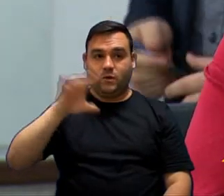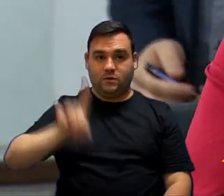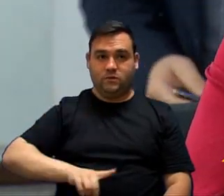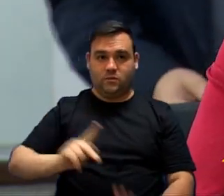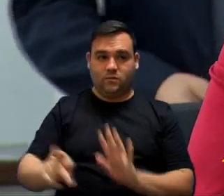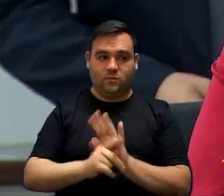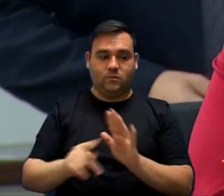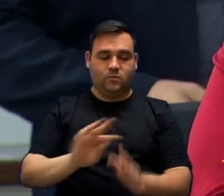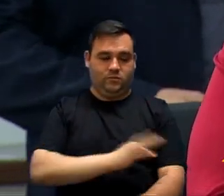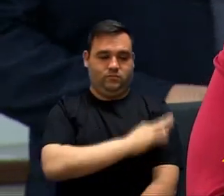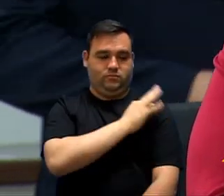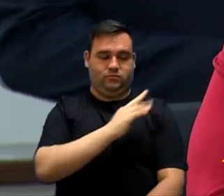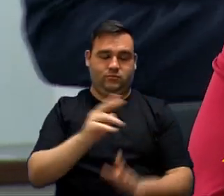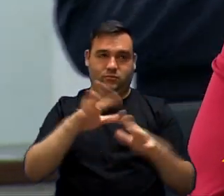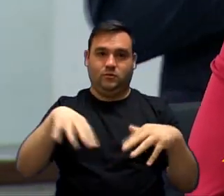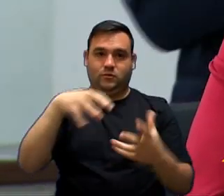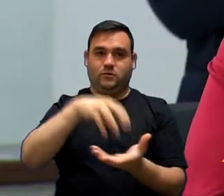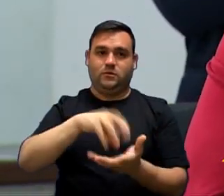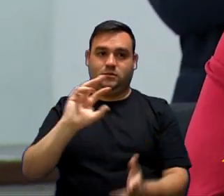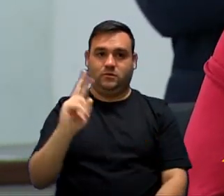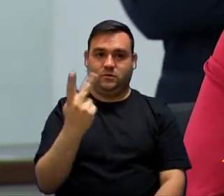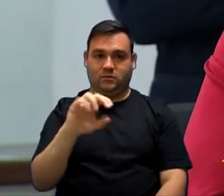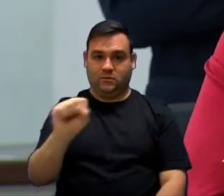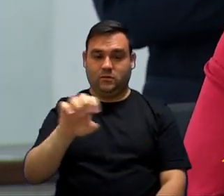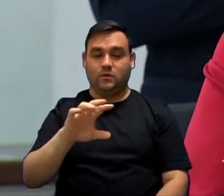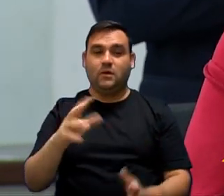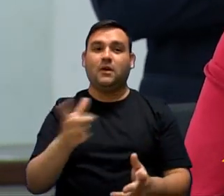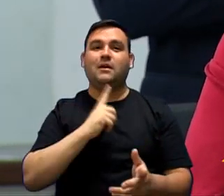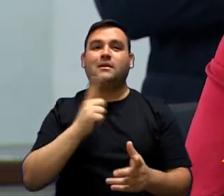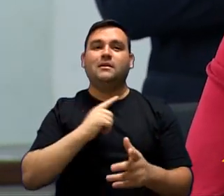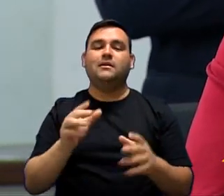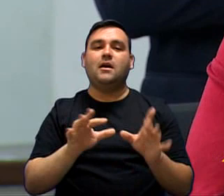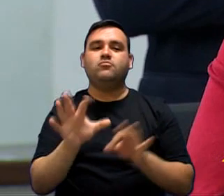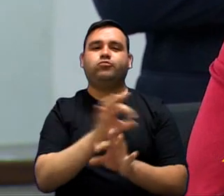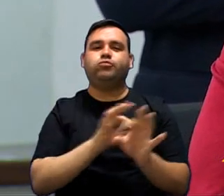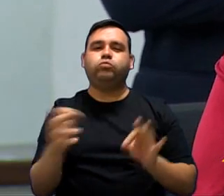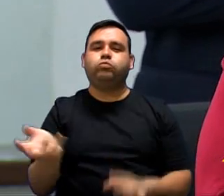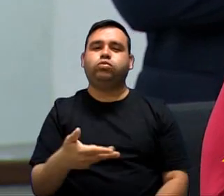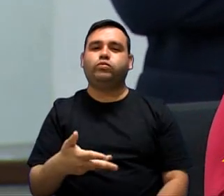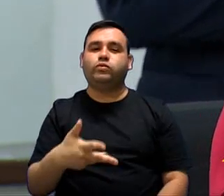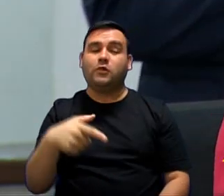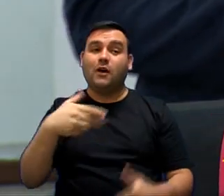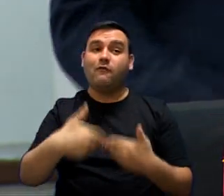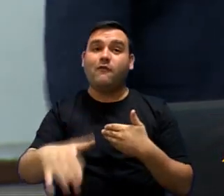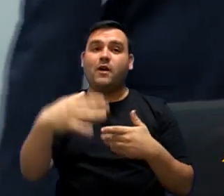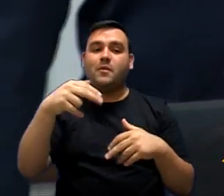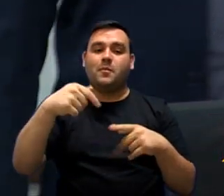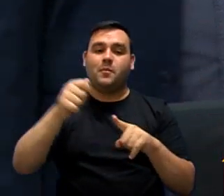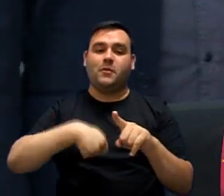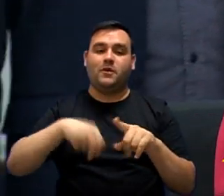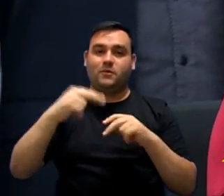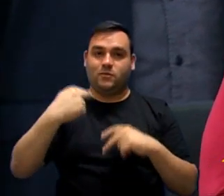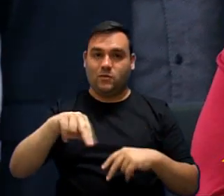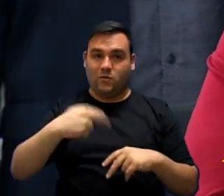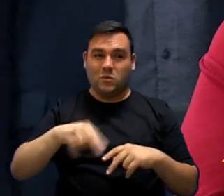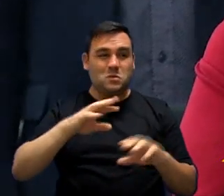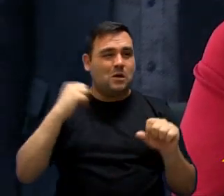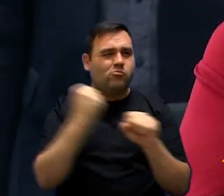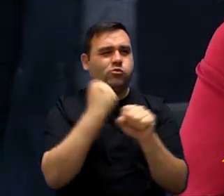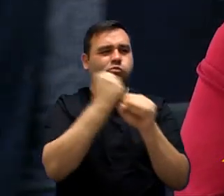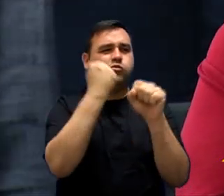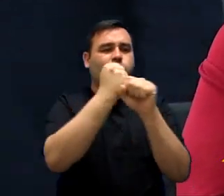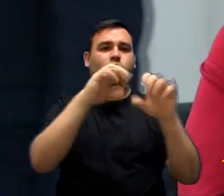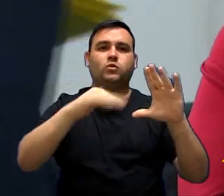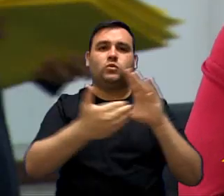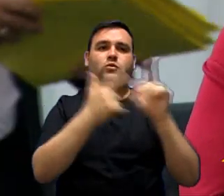do Conjunto Hospitalar de Sorocaba, o acelerador linear deverá chegar na cidade em novembro. E toda a obra da